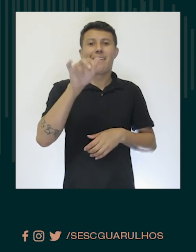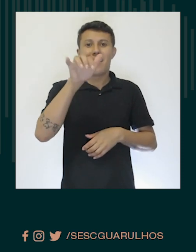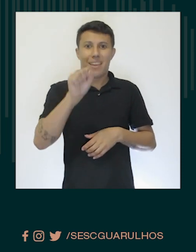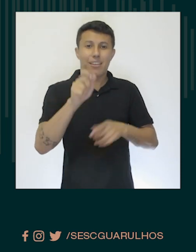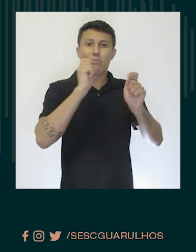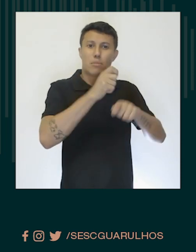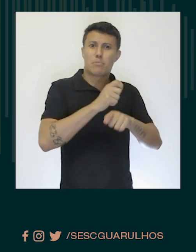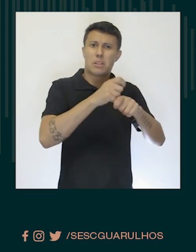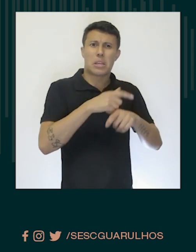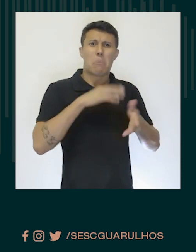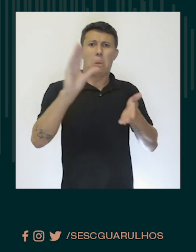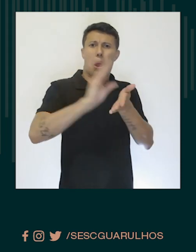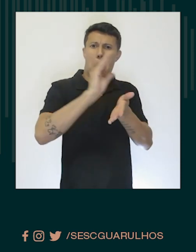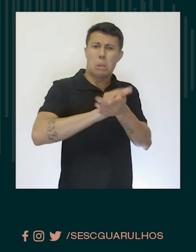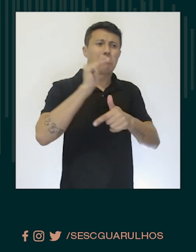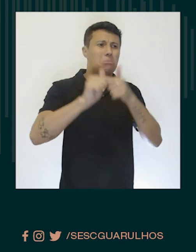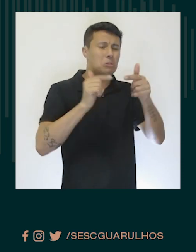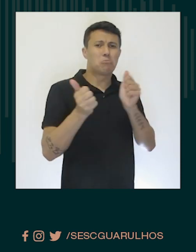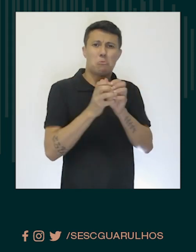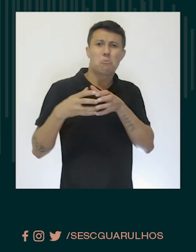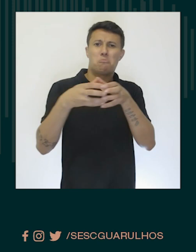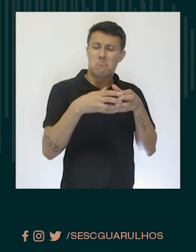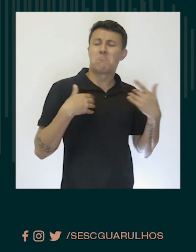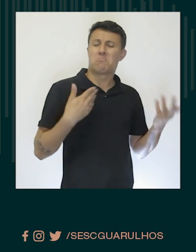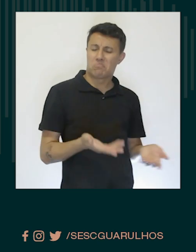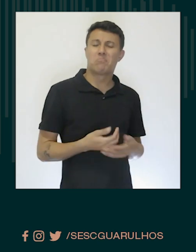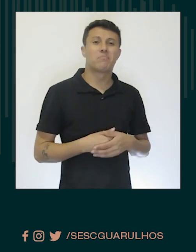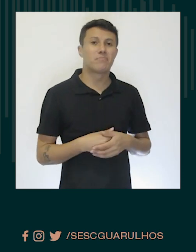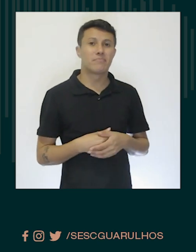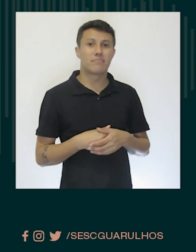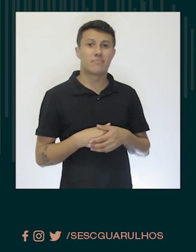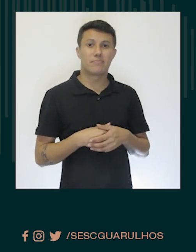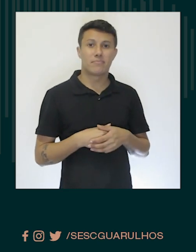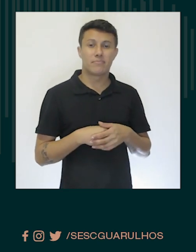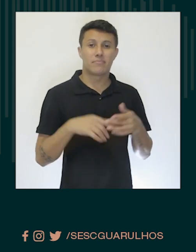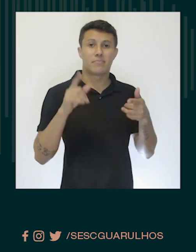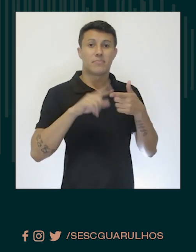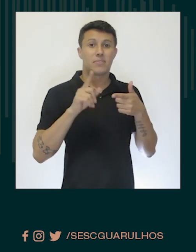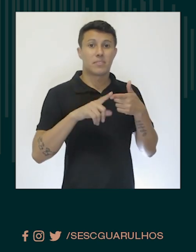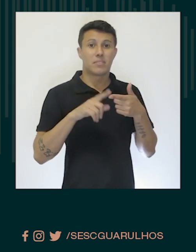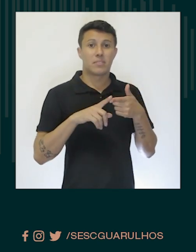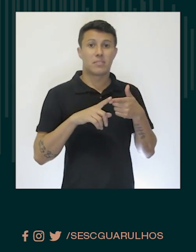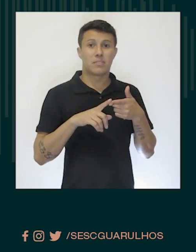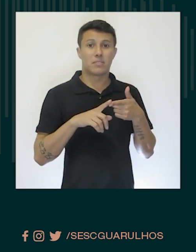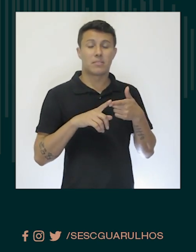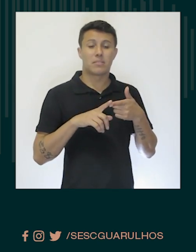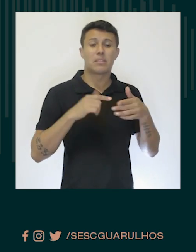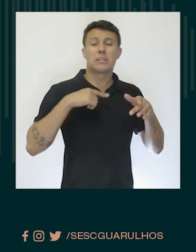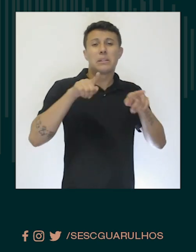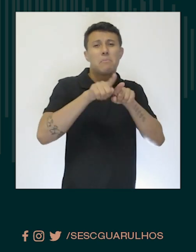rapaziada. E ele acabou de lançar um trampo solo, vai lá, é o segundo. Experimental, parte